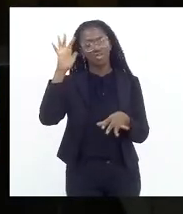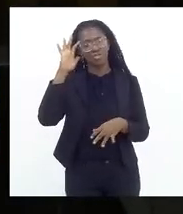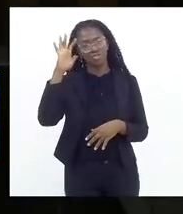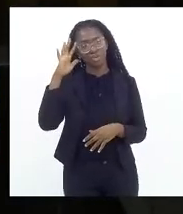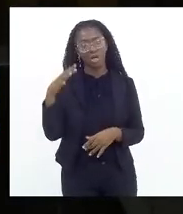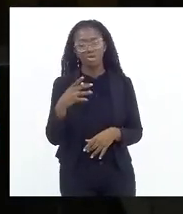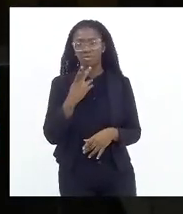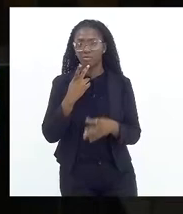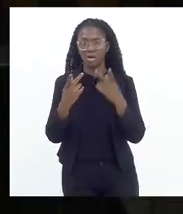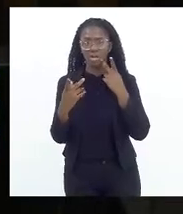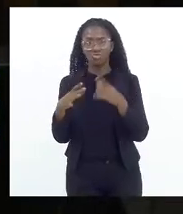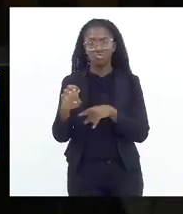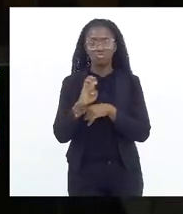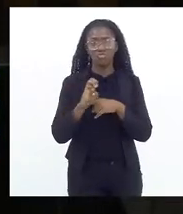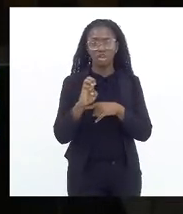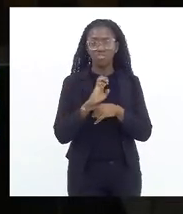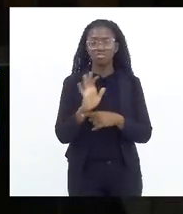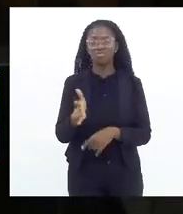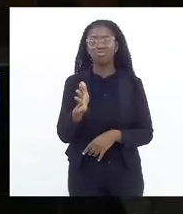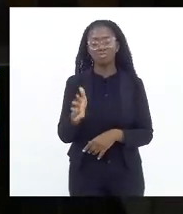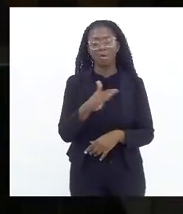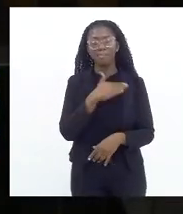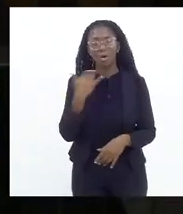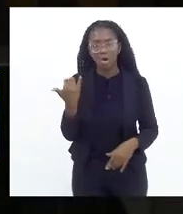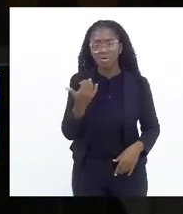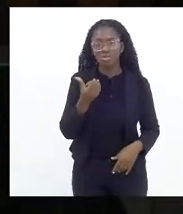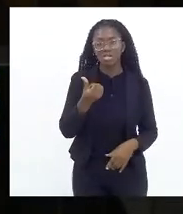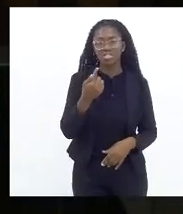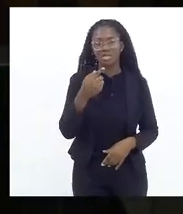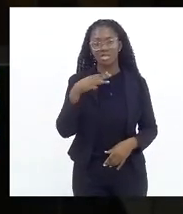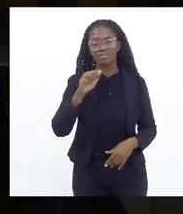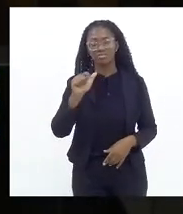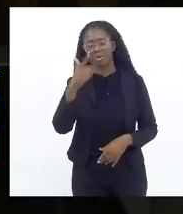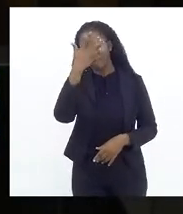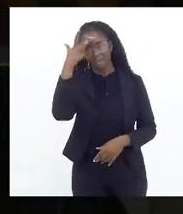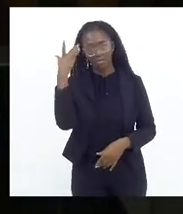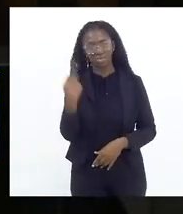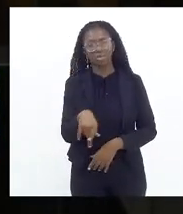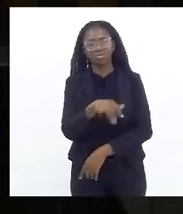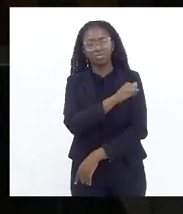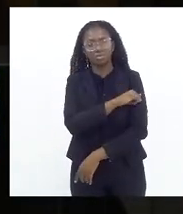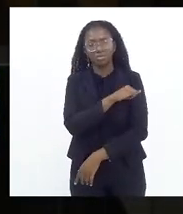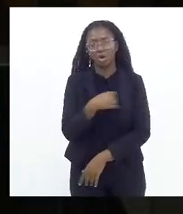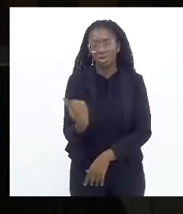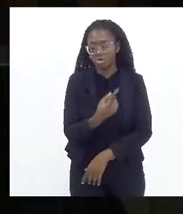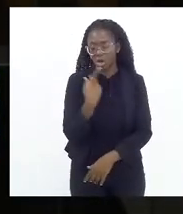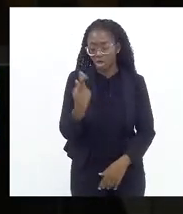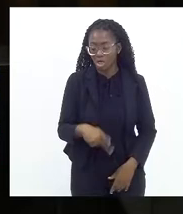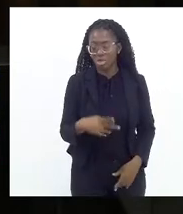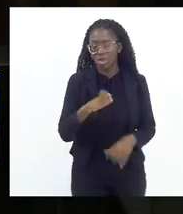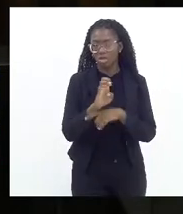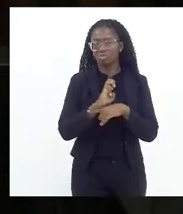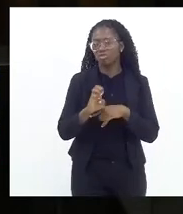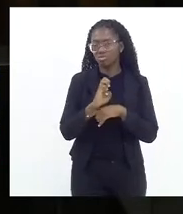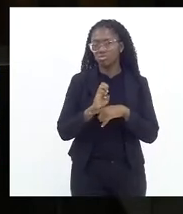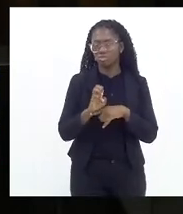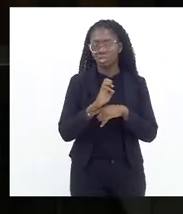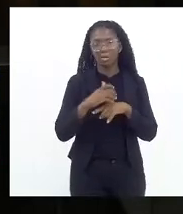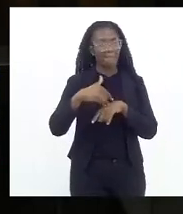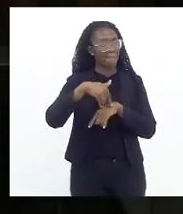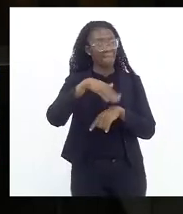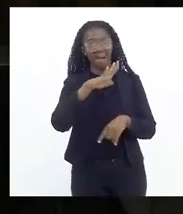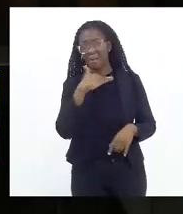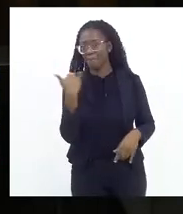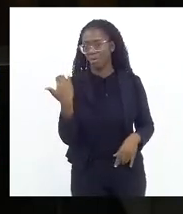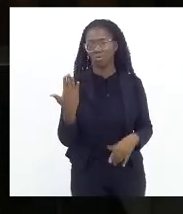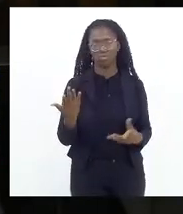Rio de Janeiro já matou 67 mil pessoas. Nós somos um dos estados da federação em que proporcionalmente mais se morreu